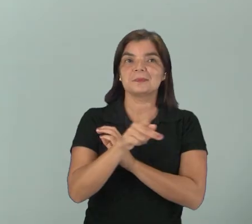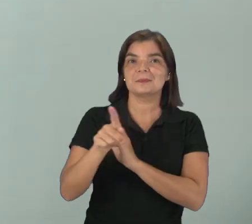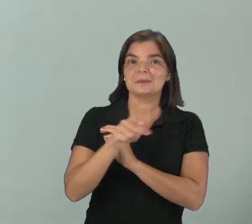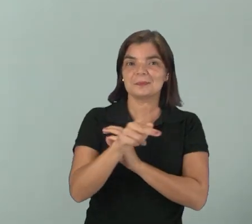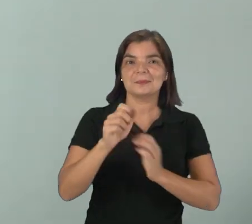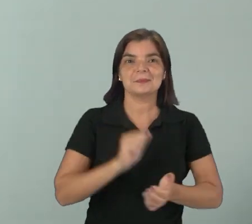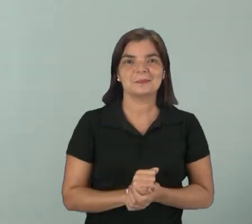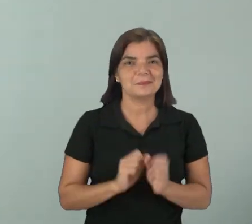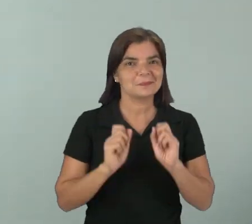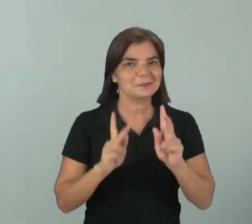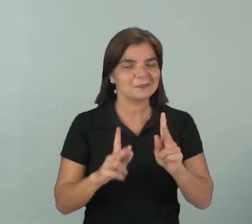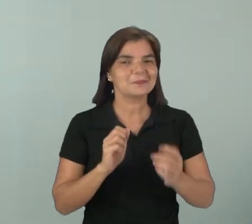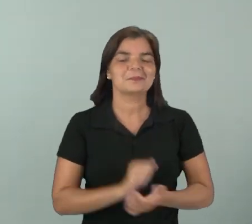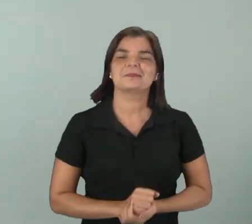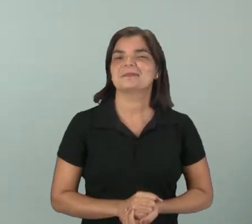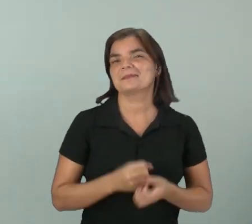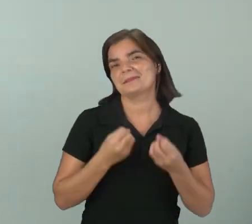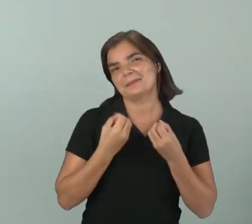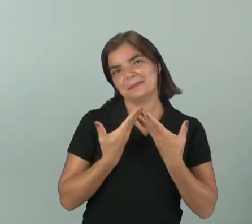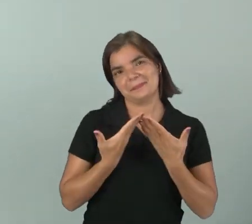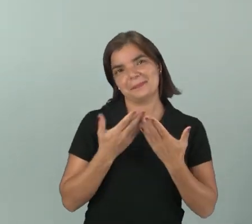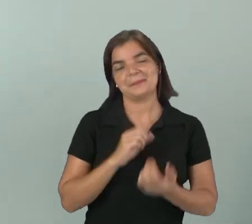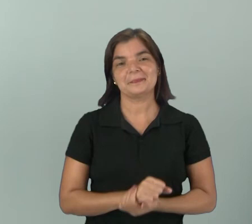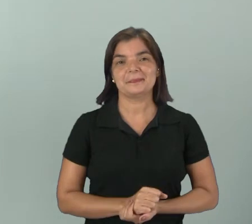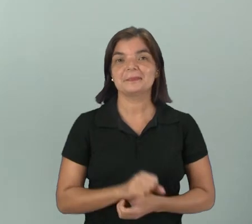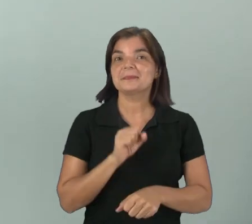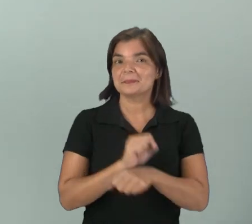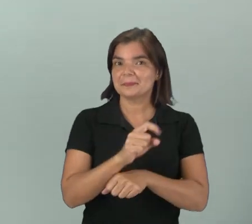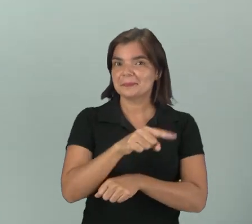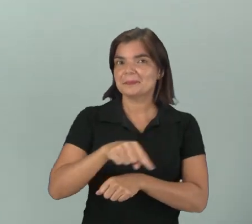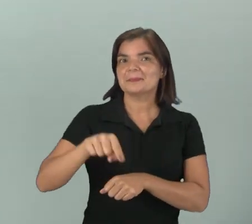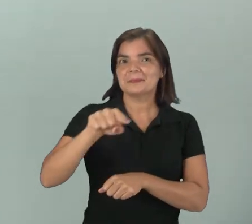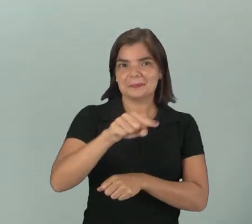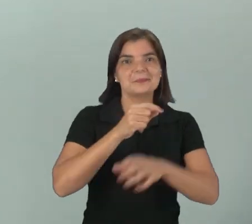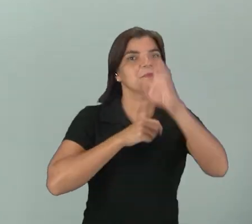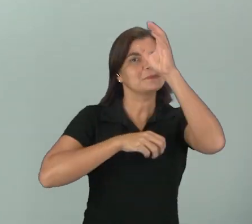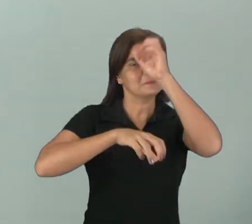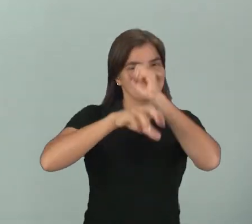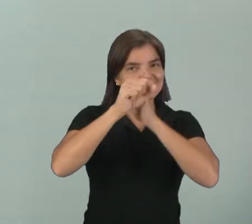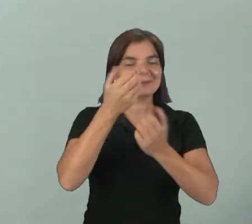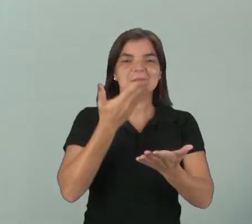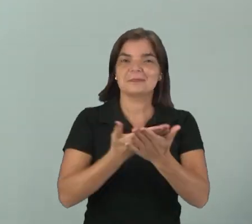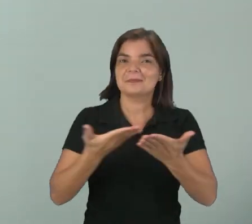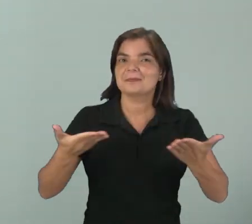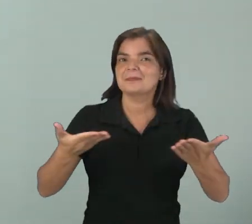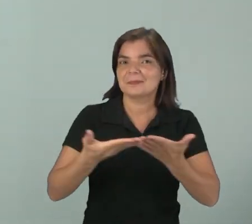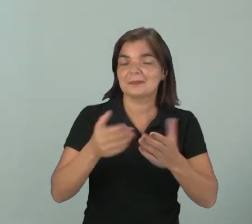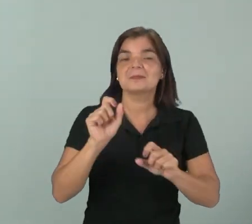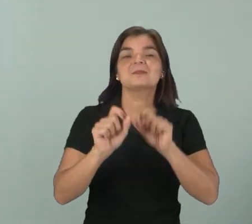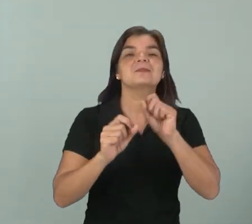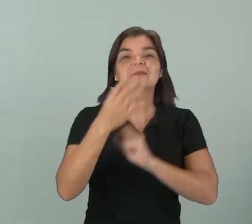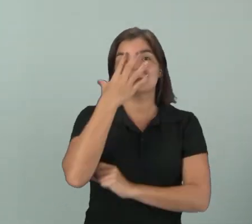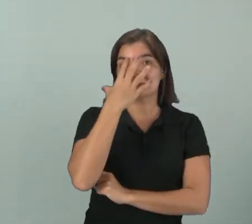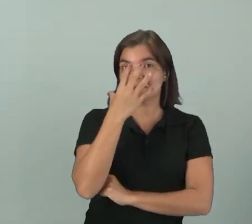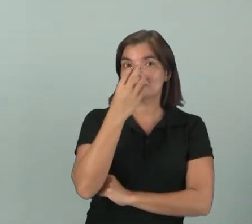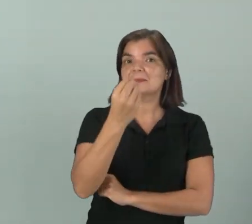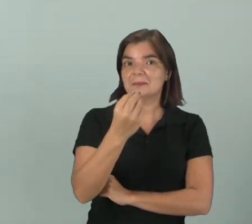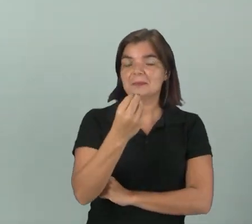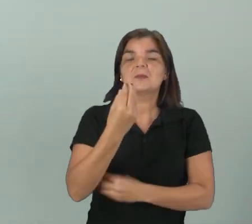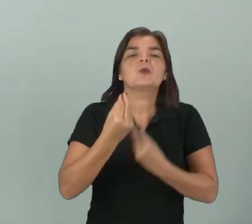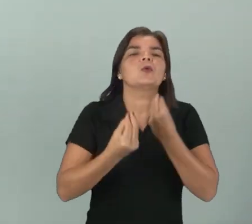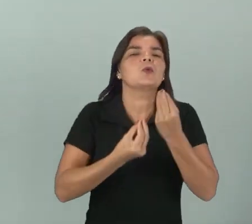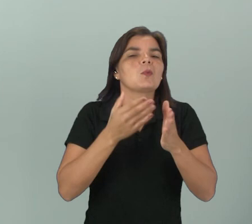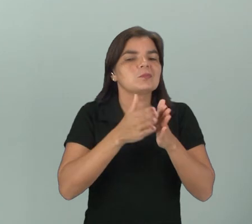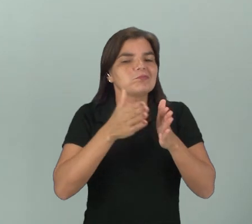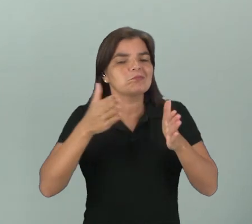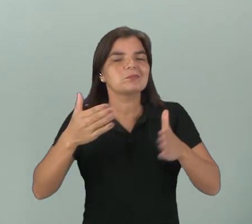professor, ok? Bom, gente, é isso. Espero que vocês tenham aprendido nesta aula de hoje o que é a fotografia e como